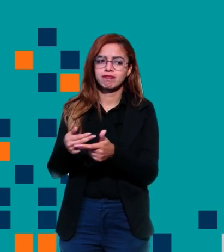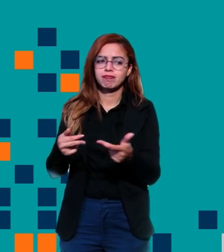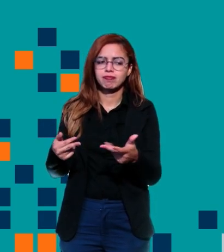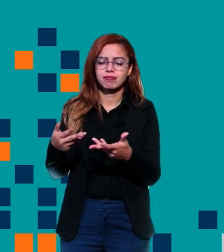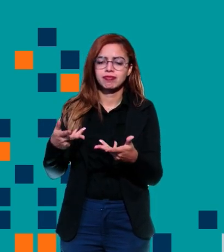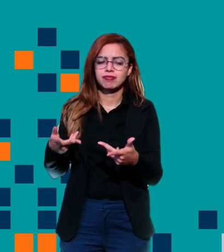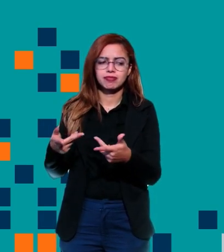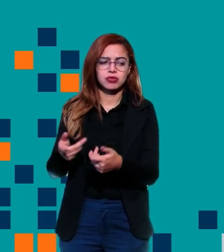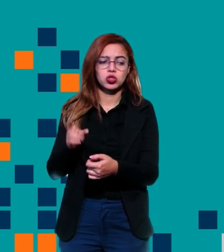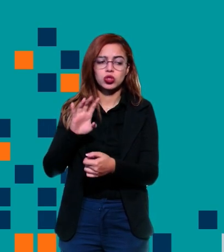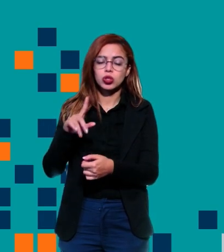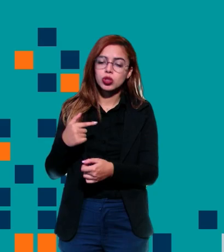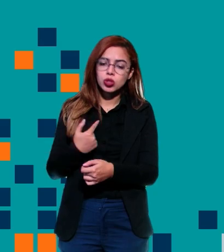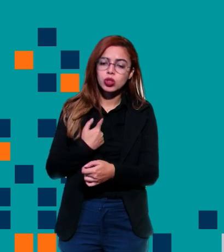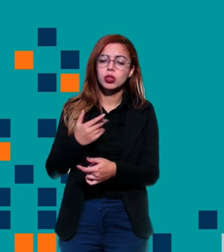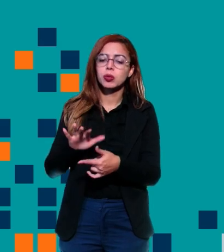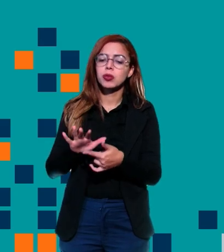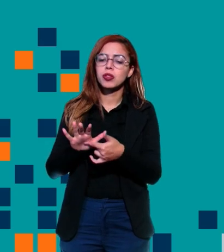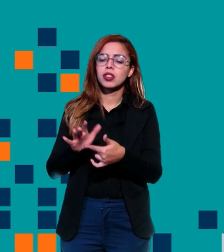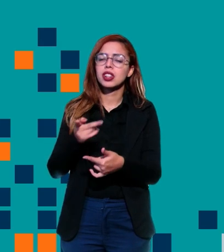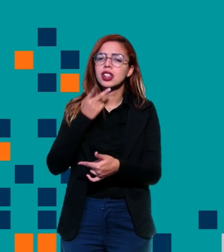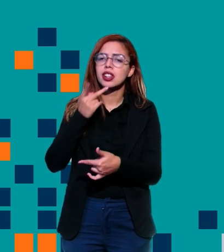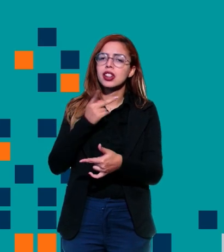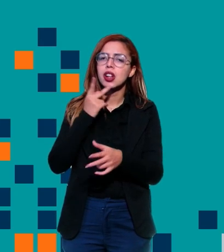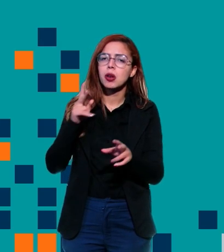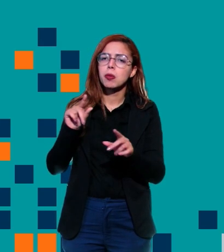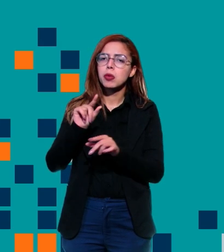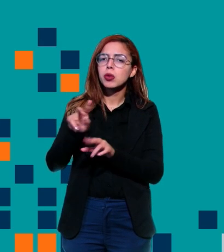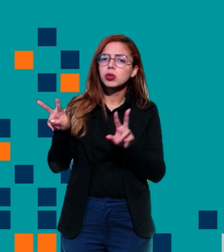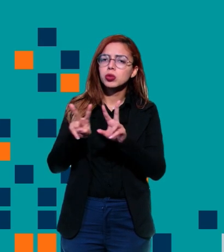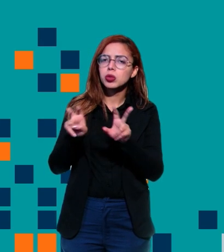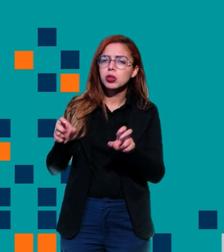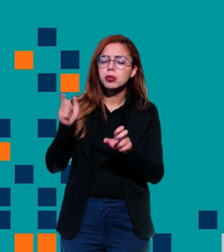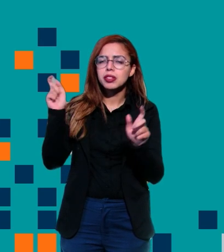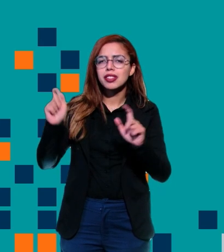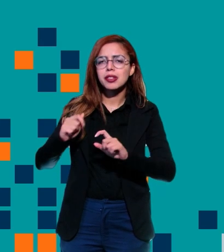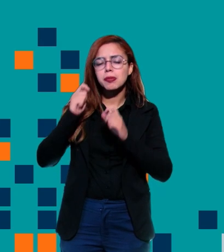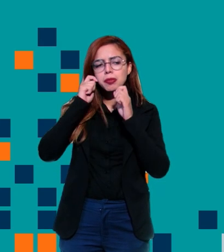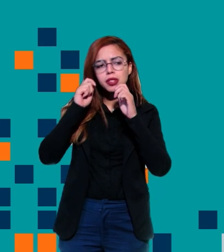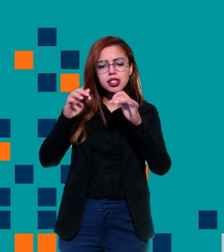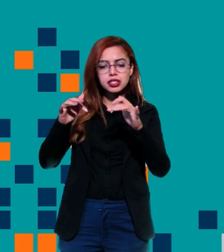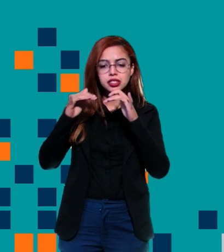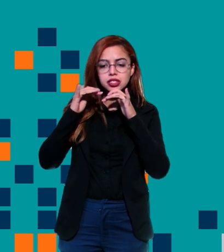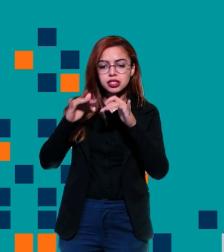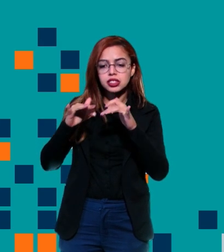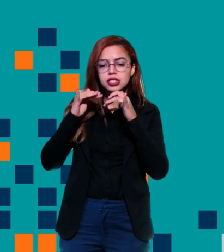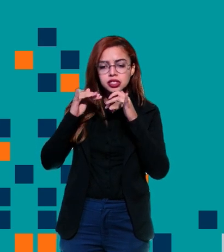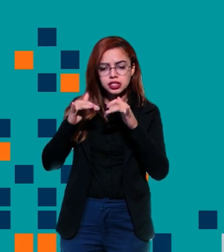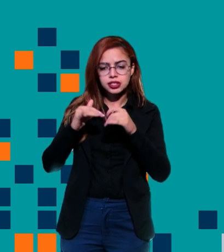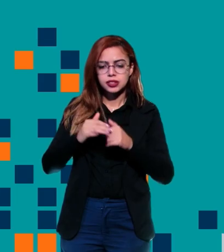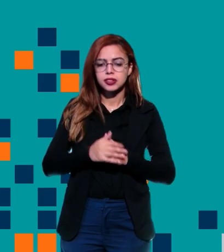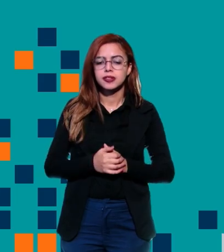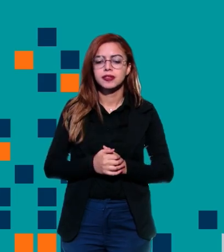É só para a gente ilustrar um pouquinho essa da capacidade inventiva do Sérgio.